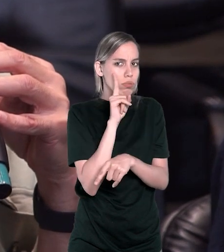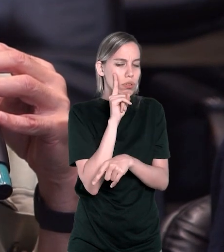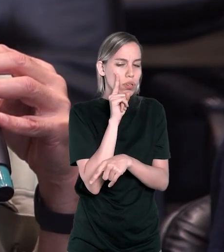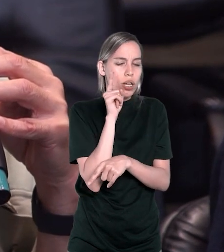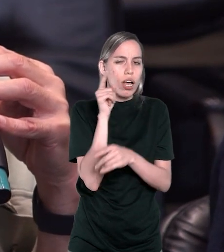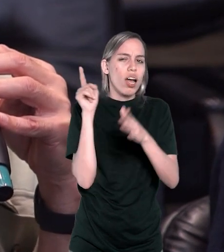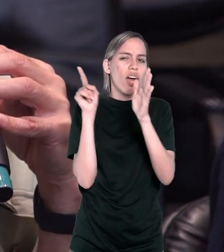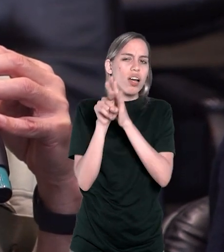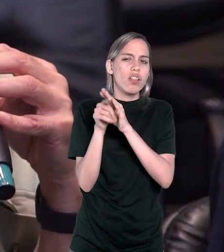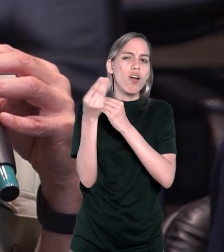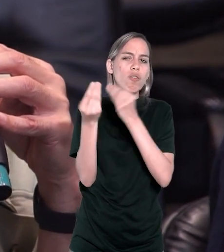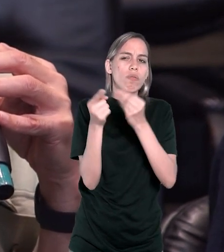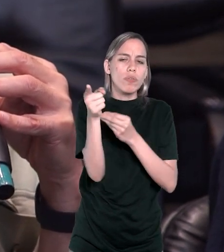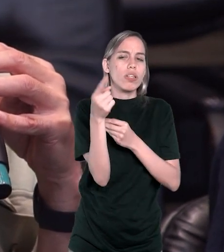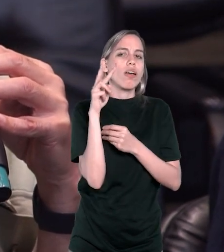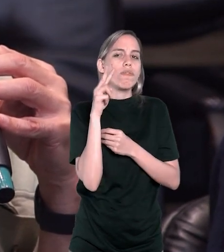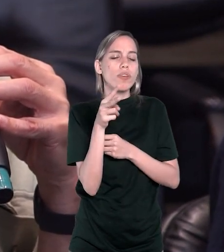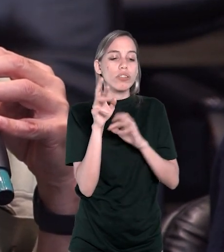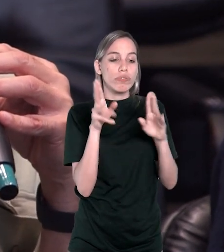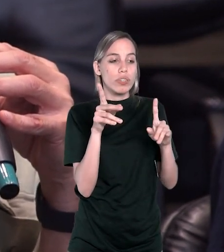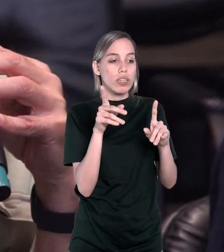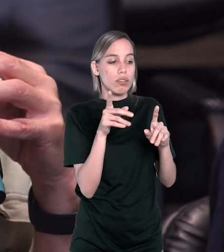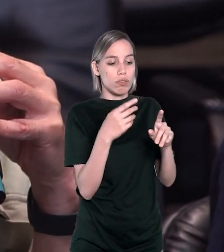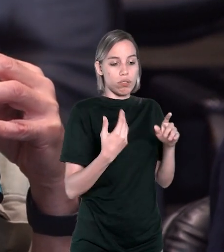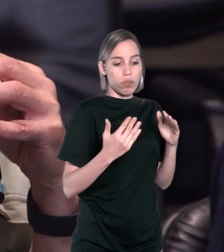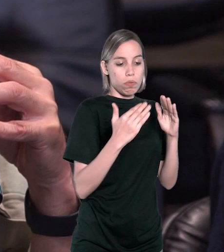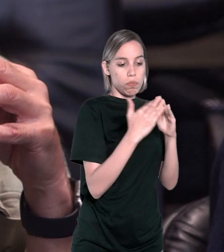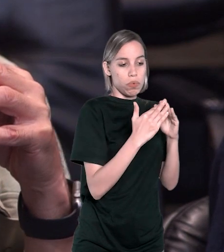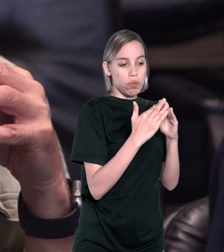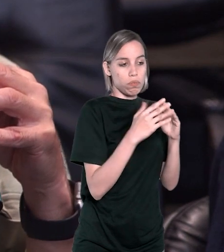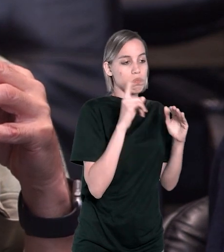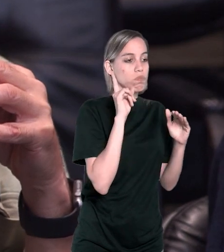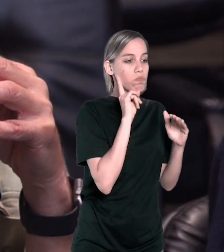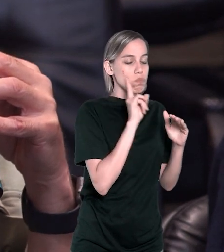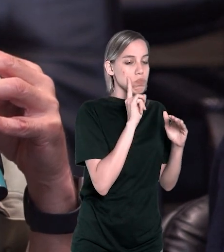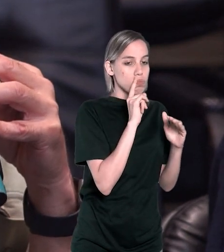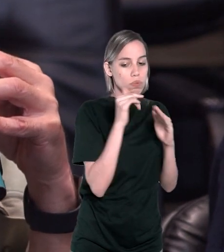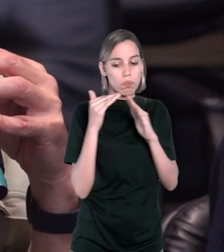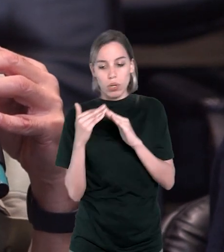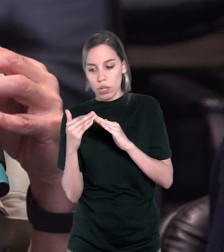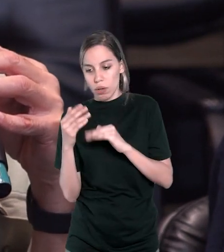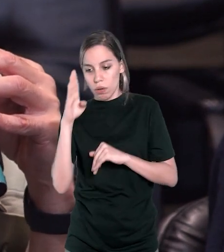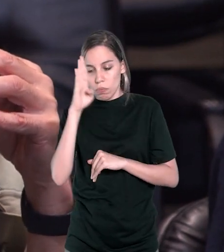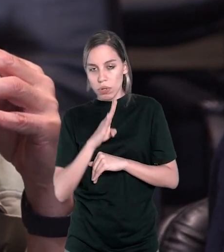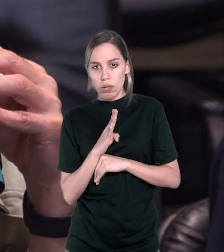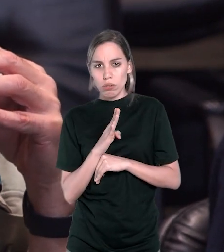você vê em relação aos Estados Unidos e ao Brasil? Né? Porque eu fico vendo no Brasil, escritores aqui ralam tanto, sofrem